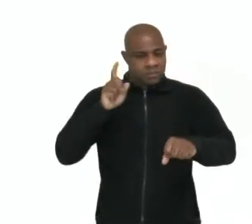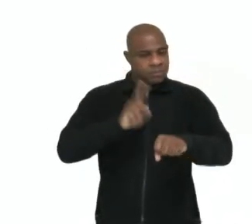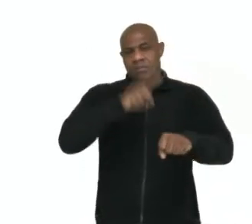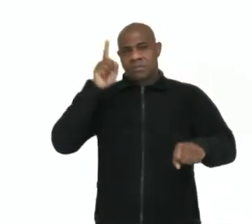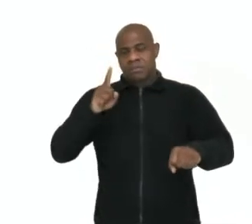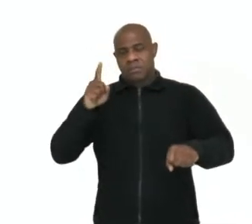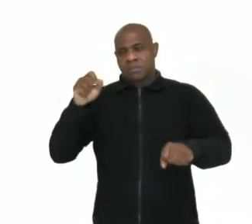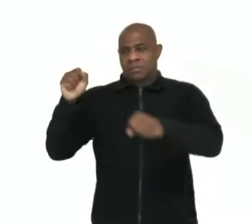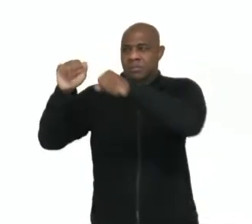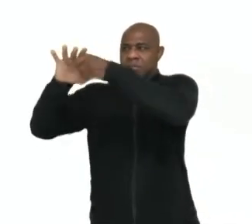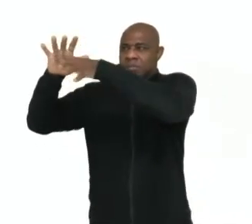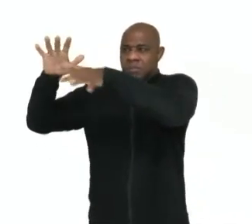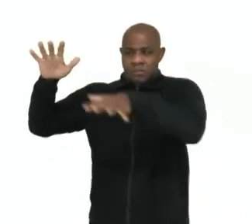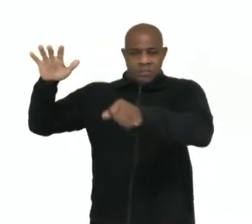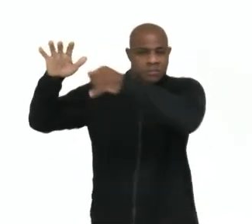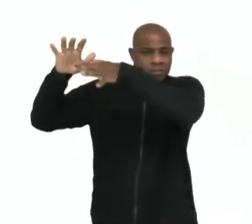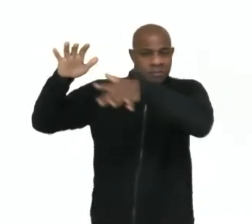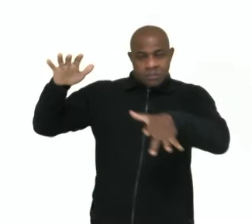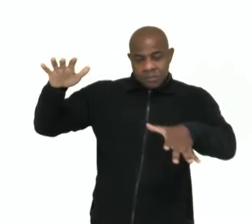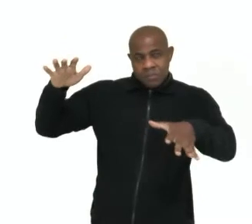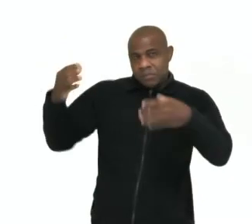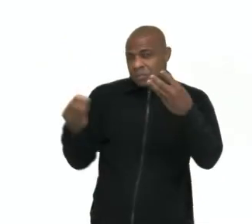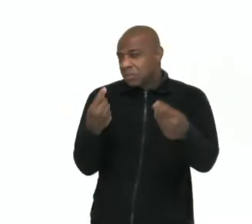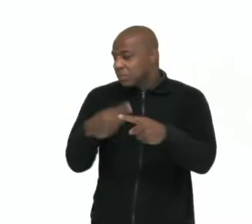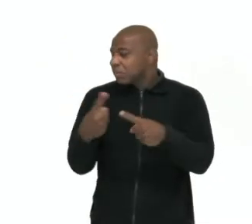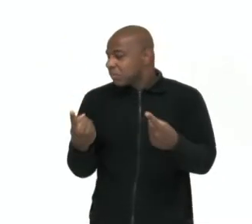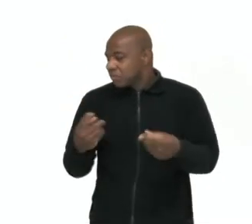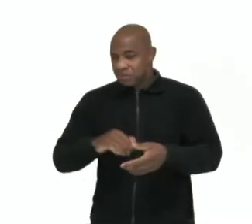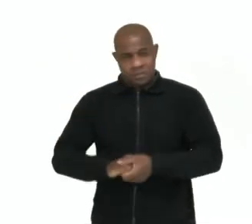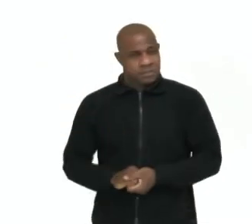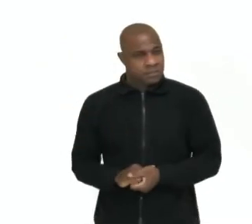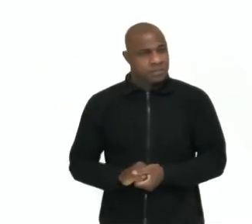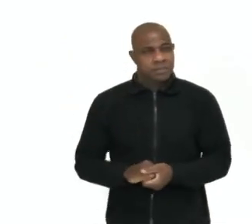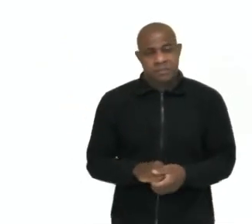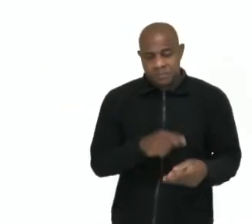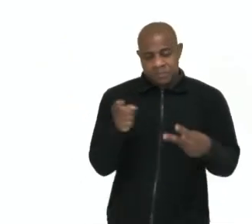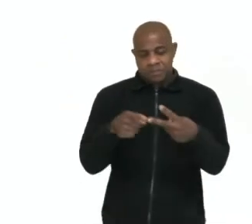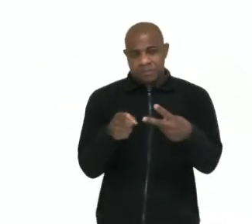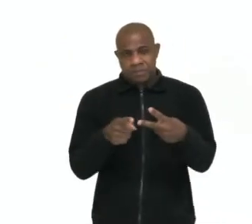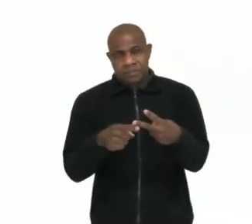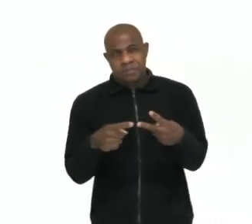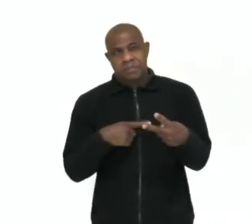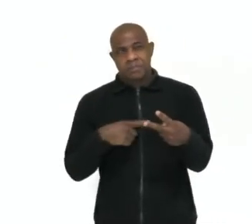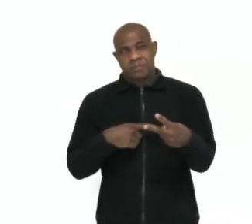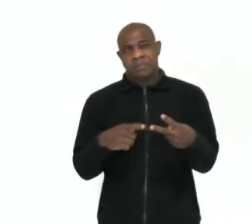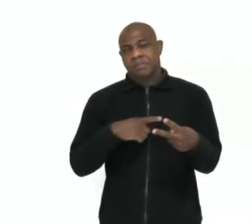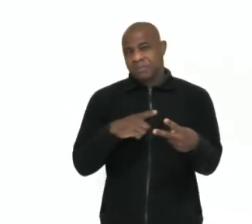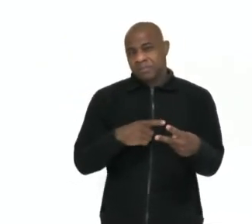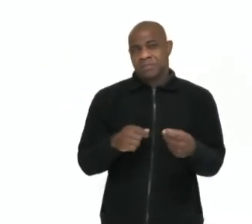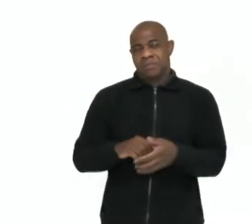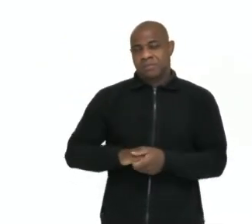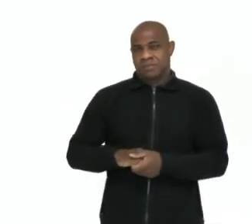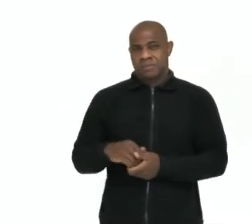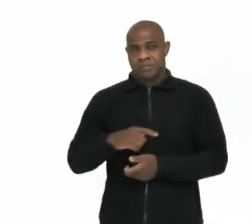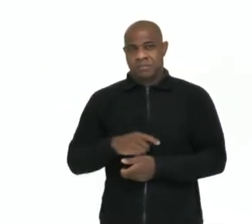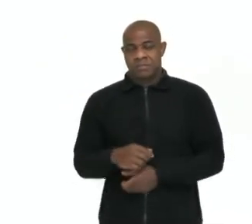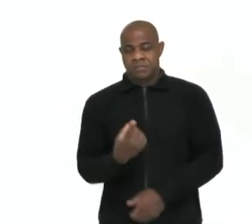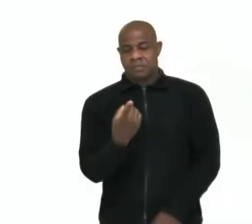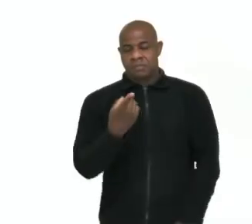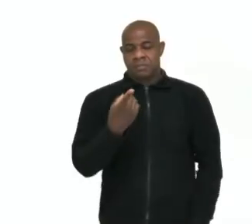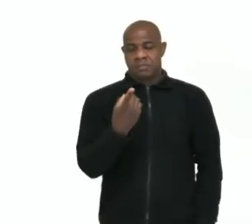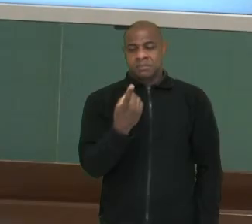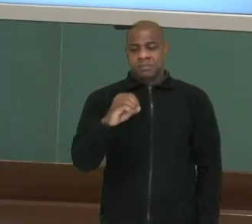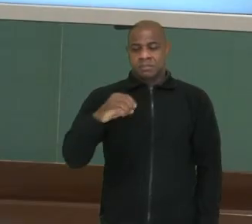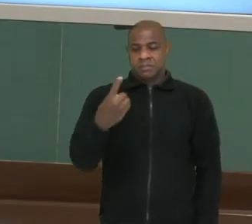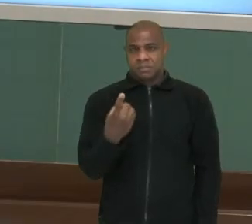sinal eletromagnético em sonoro? E a outra questão, uma emissora que opera em 101,5